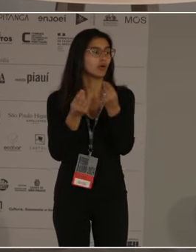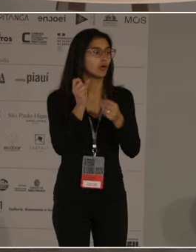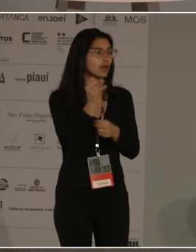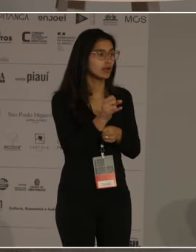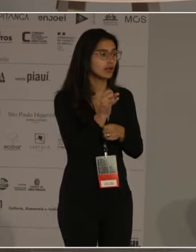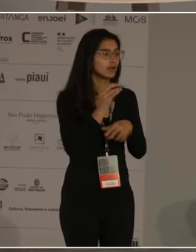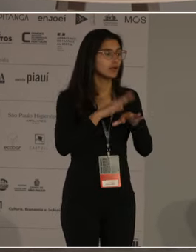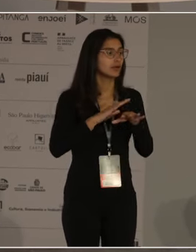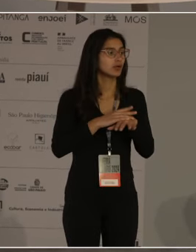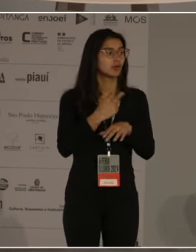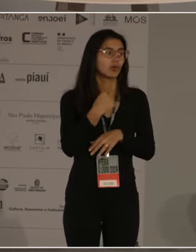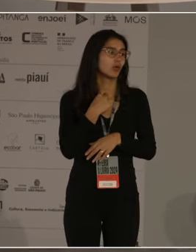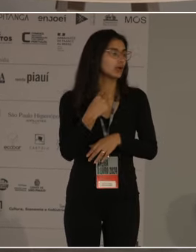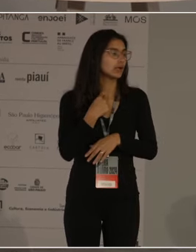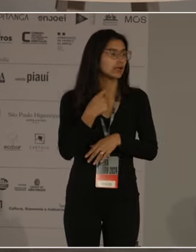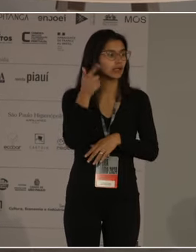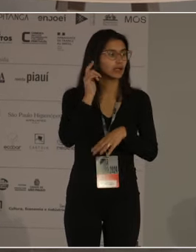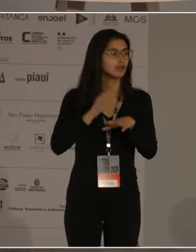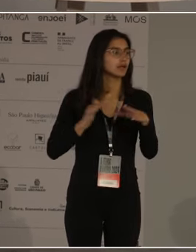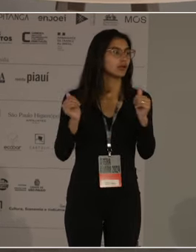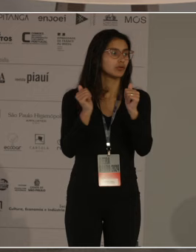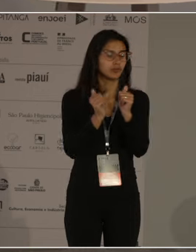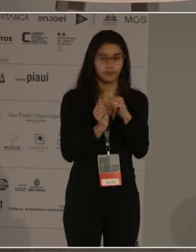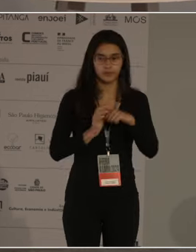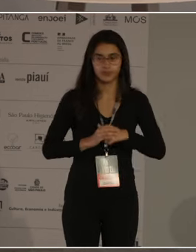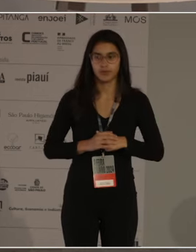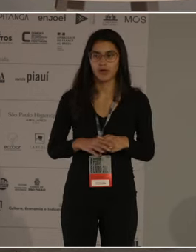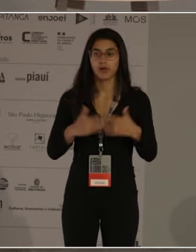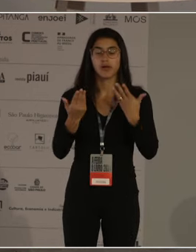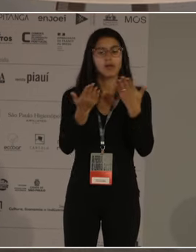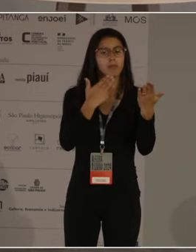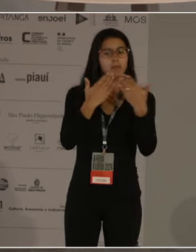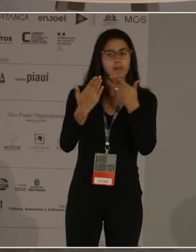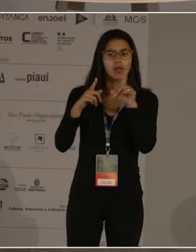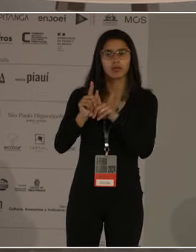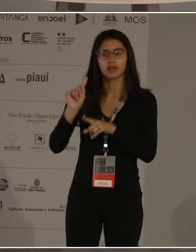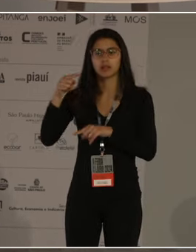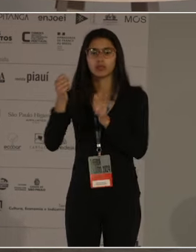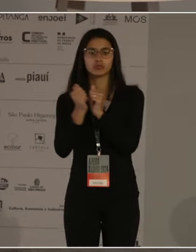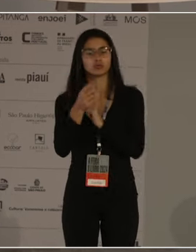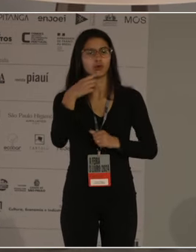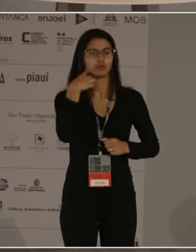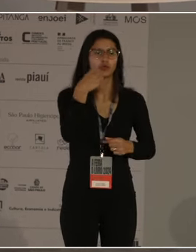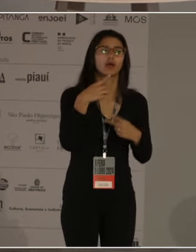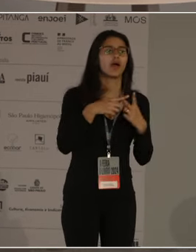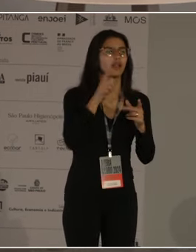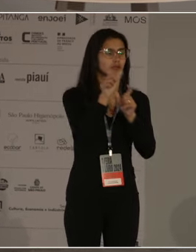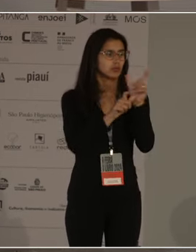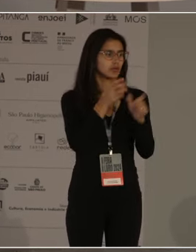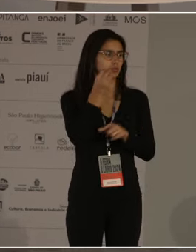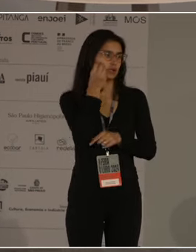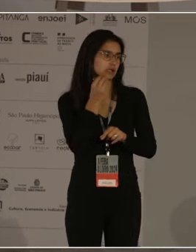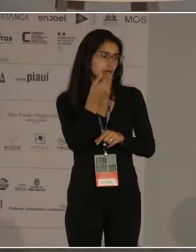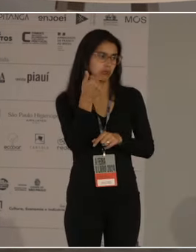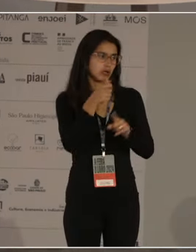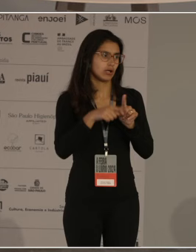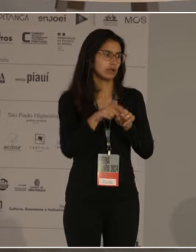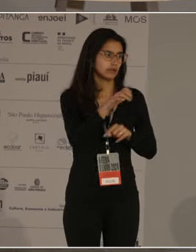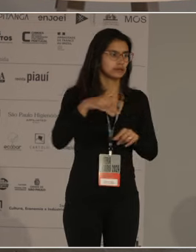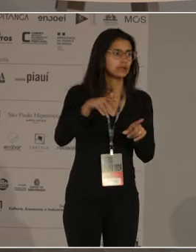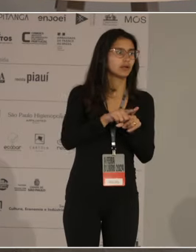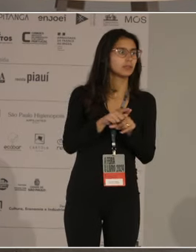coisas não pudessem andar juntas. E, conversando depois com advogados, com gente mais especialista nessa